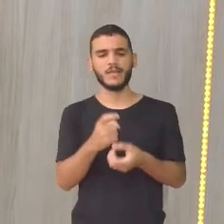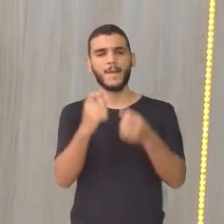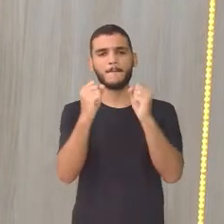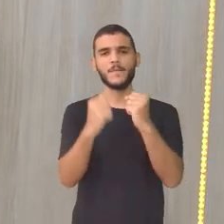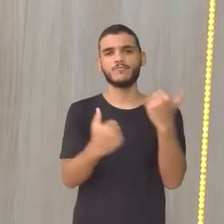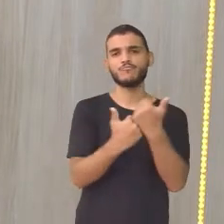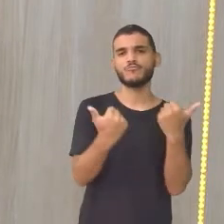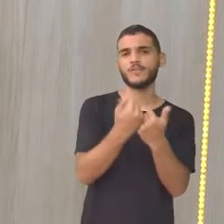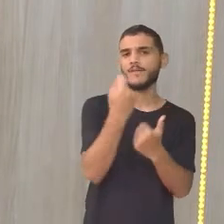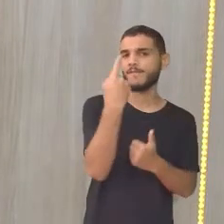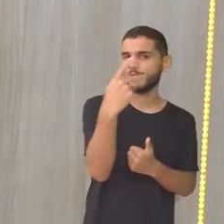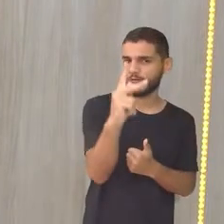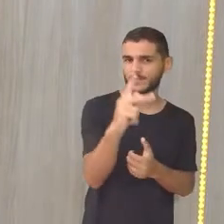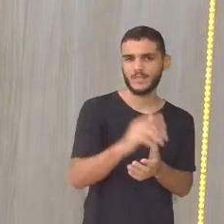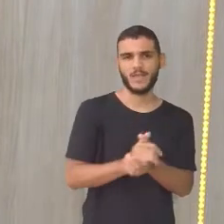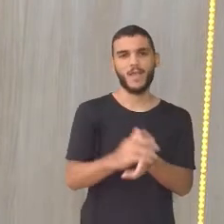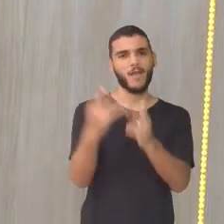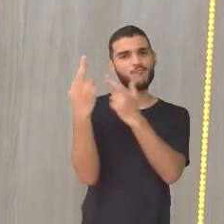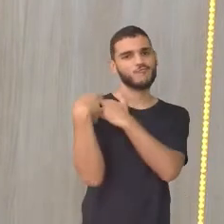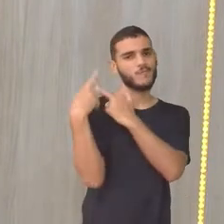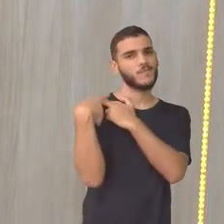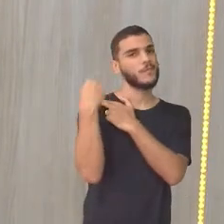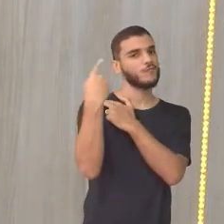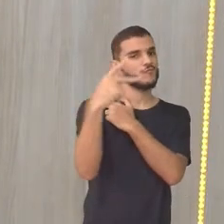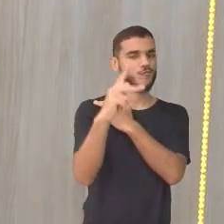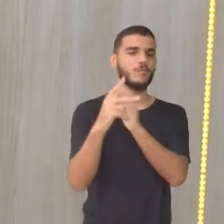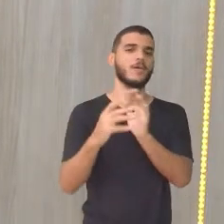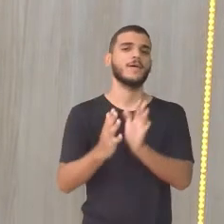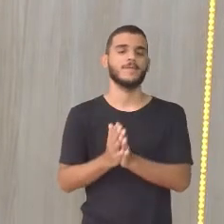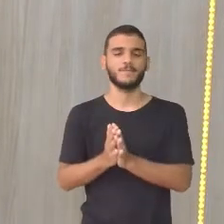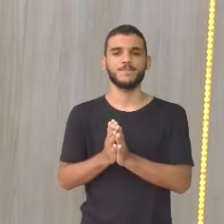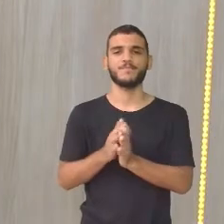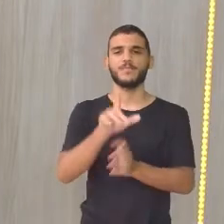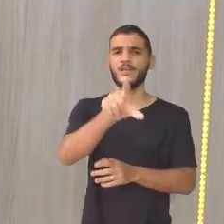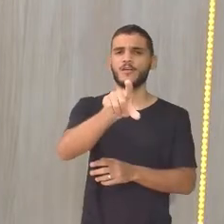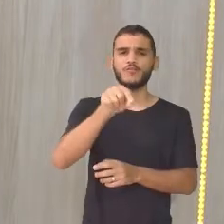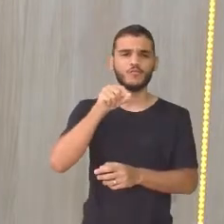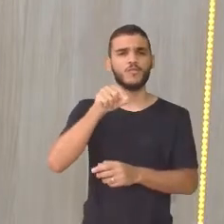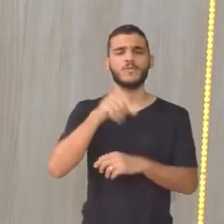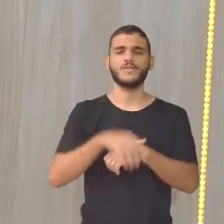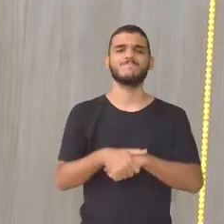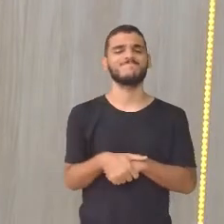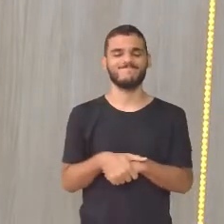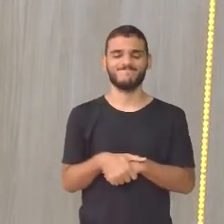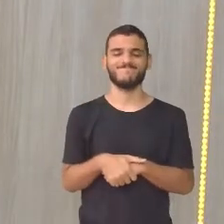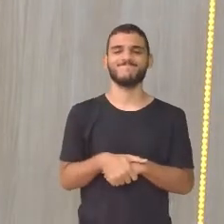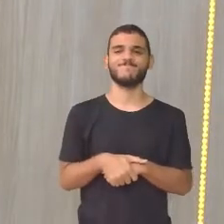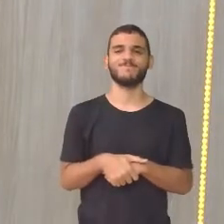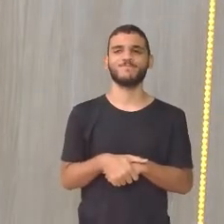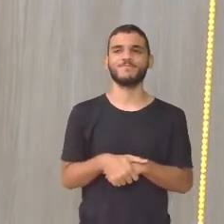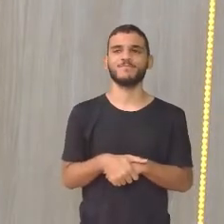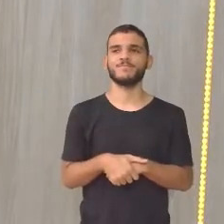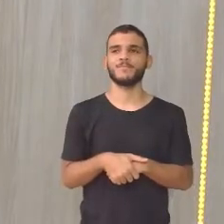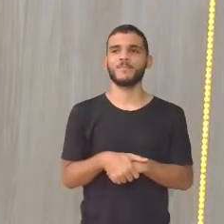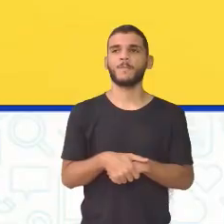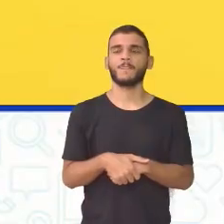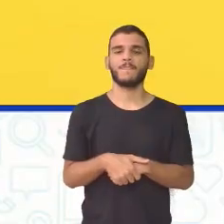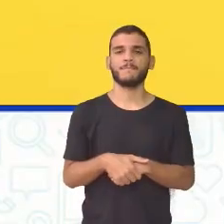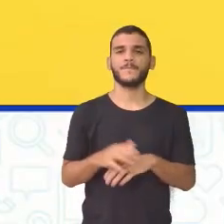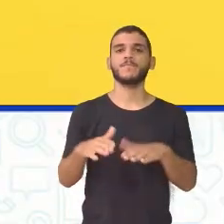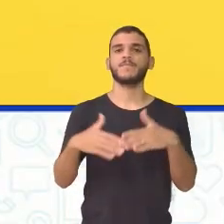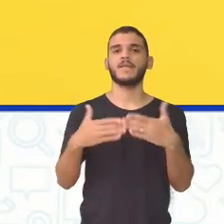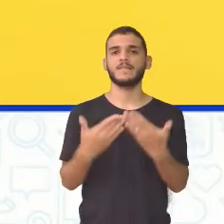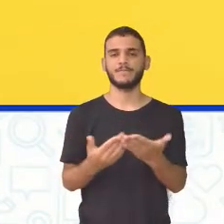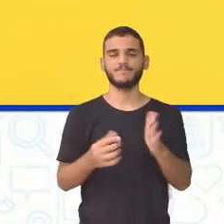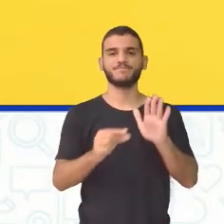você. Você deve escolher o seu livro favorito e começar a ler. Então, o